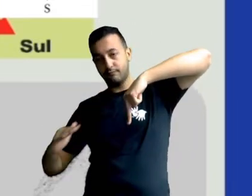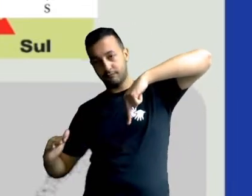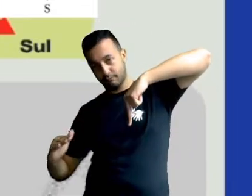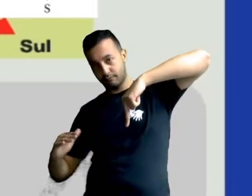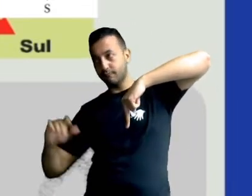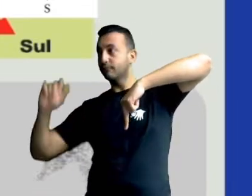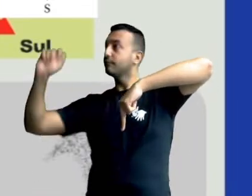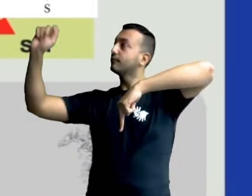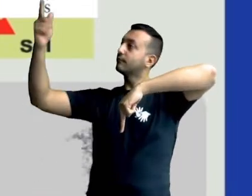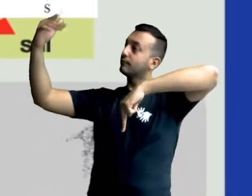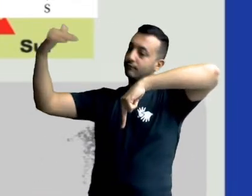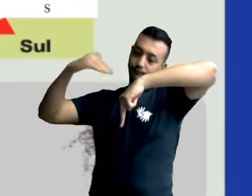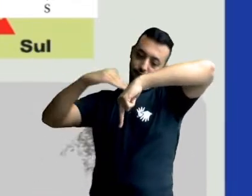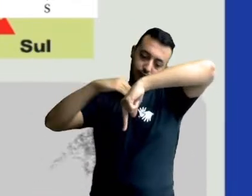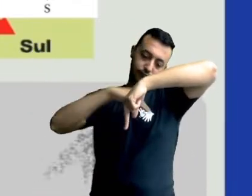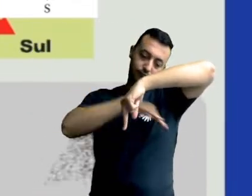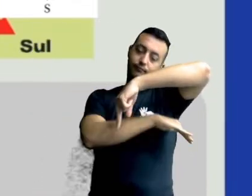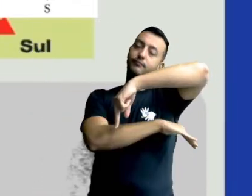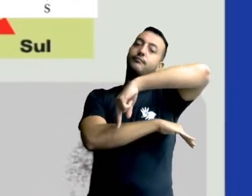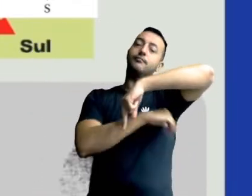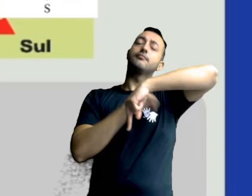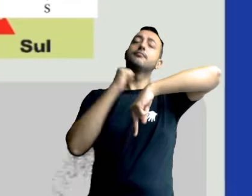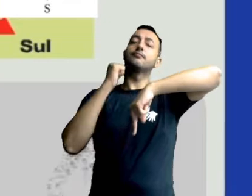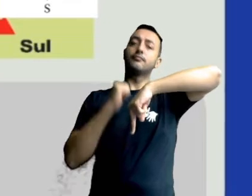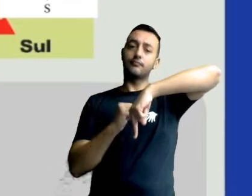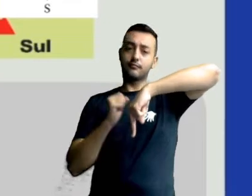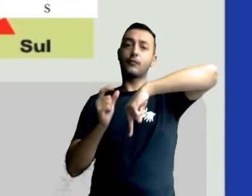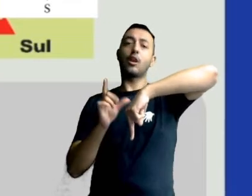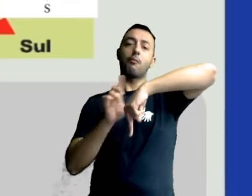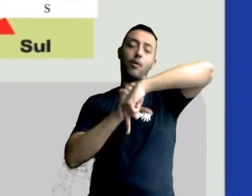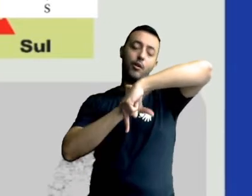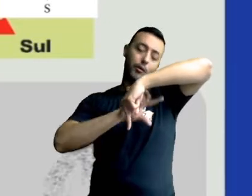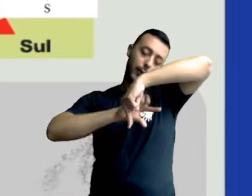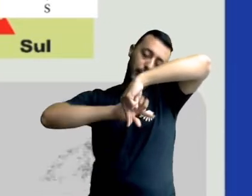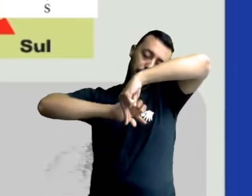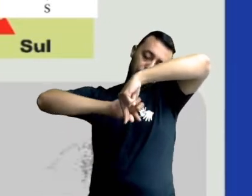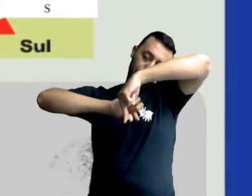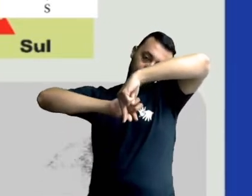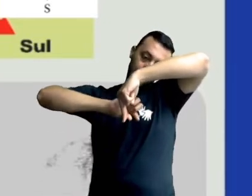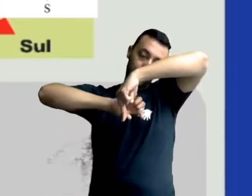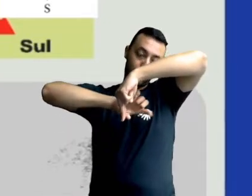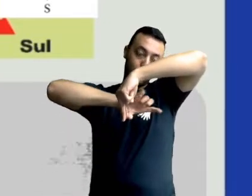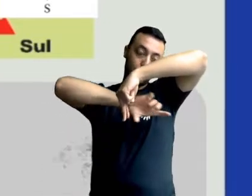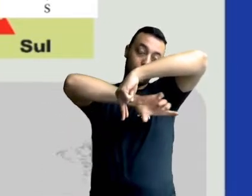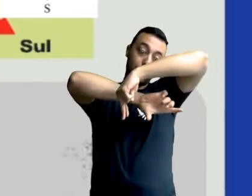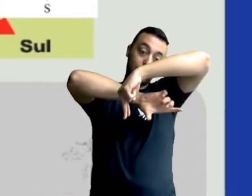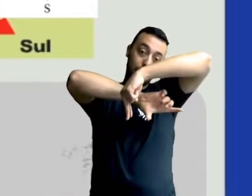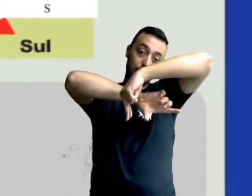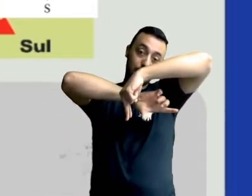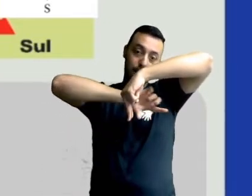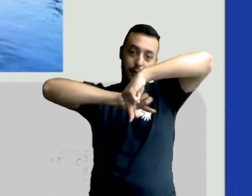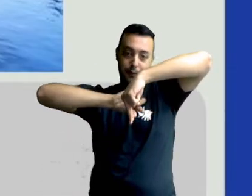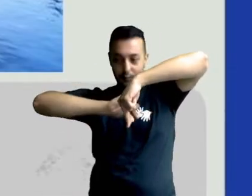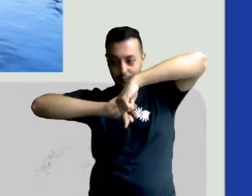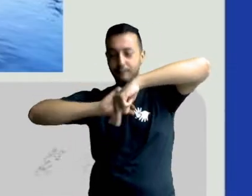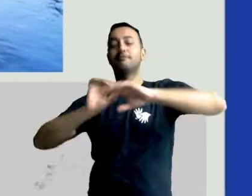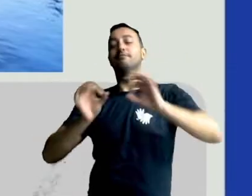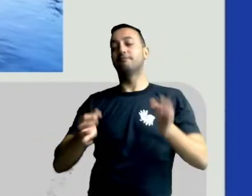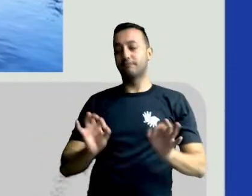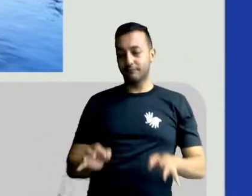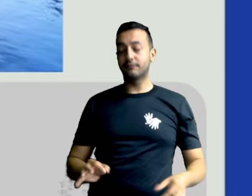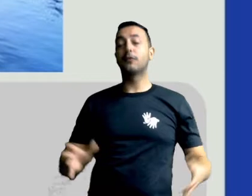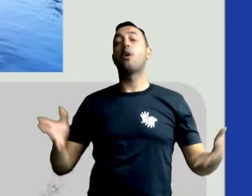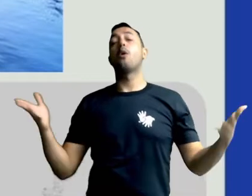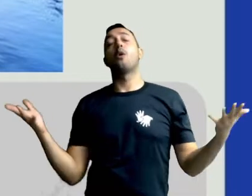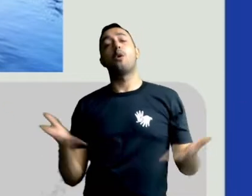com a posição do sol. Ela pode ficar menor ou pode ficar maior. Isso